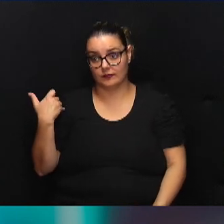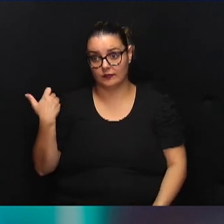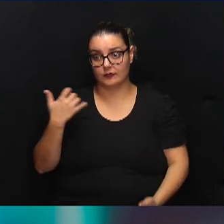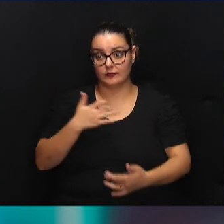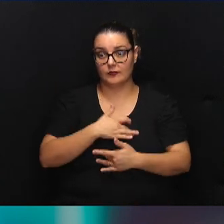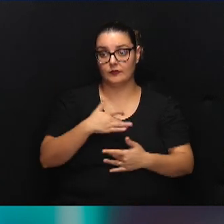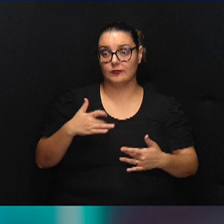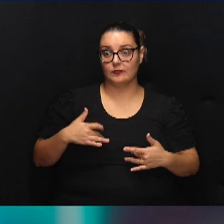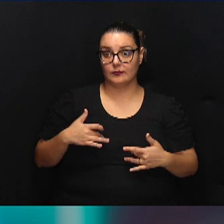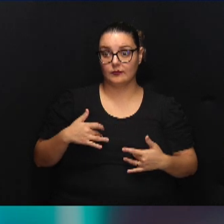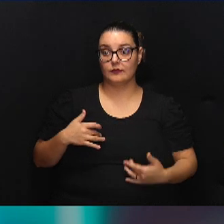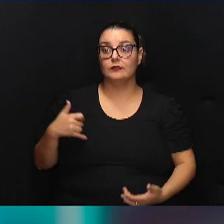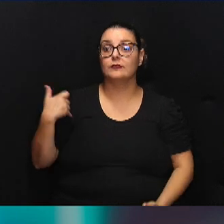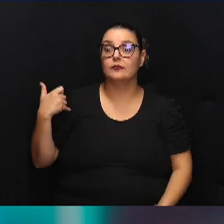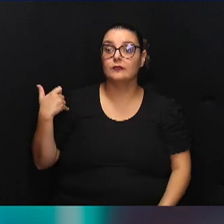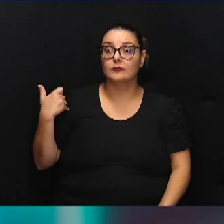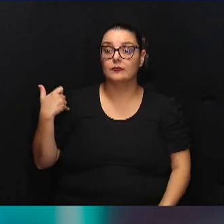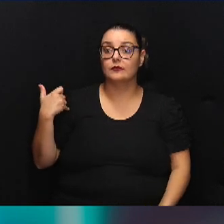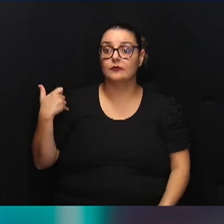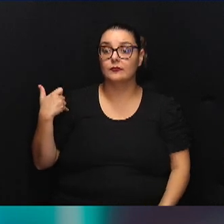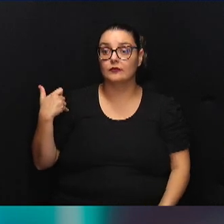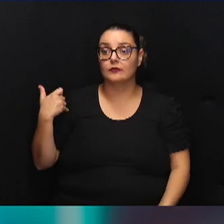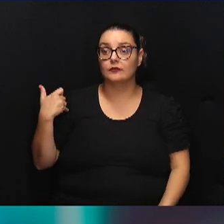saudáveis. Quantos anos você tem?